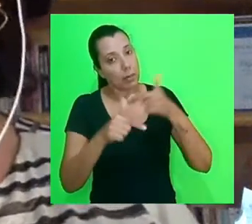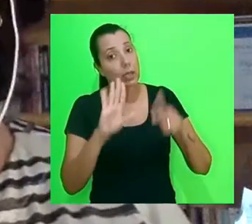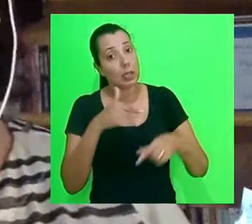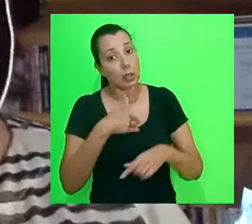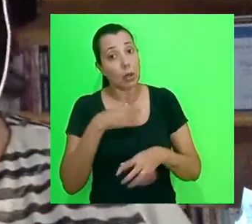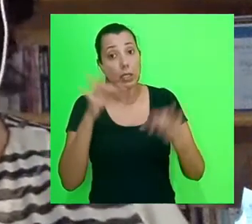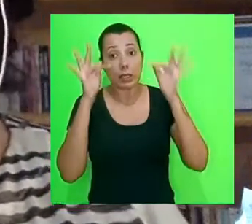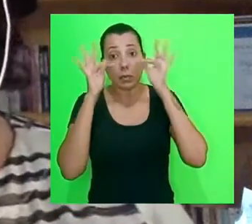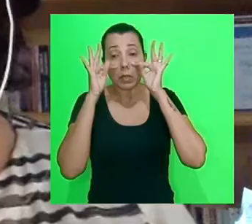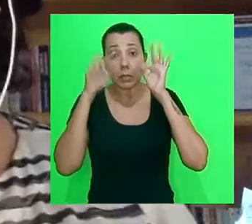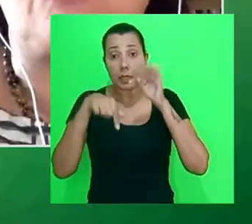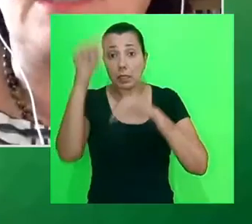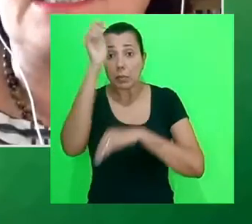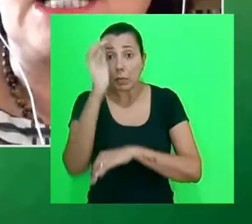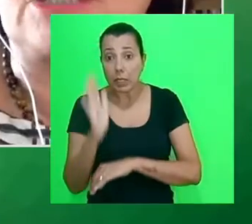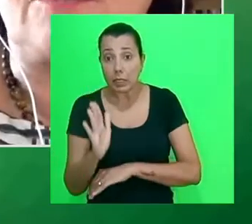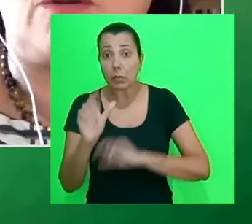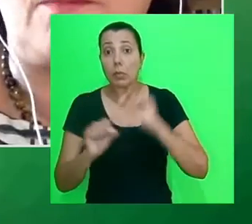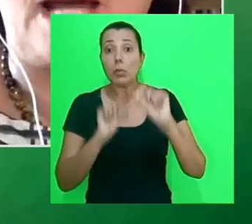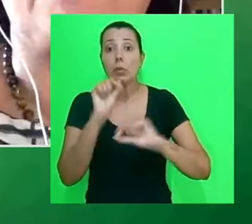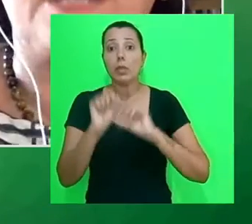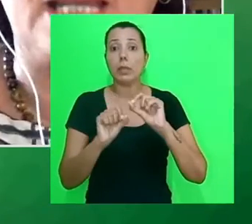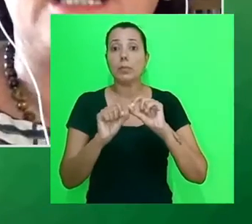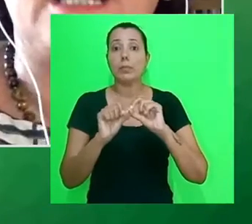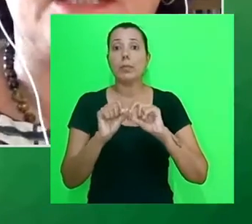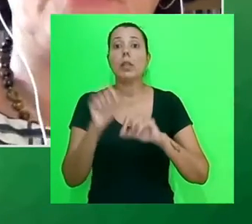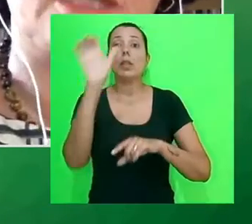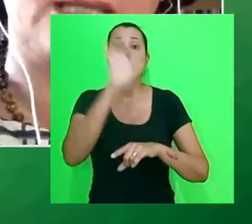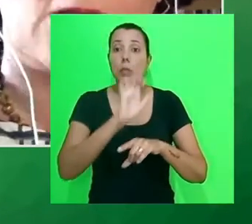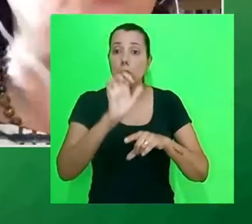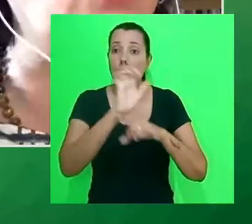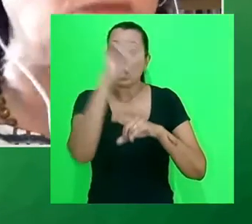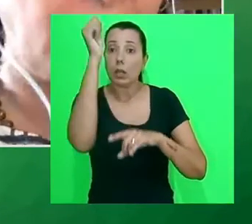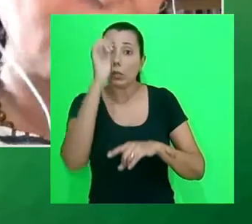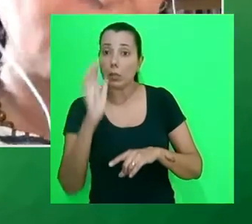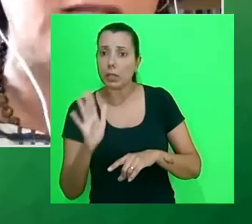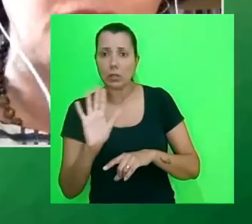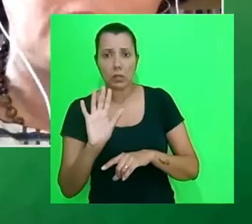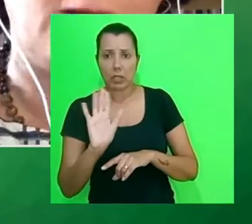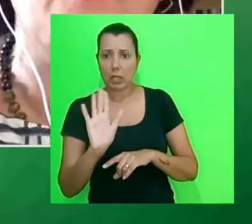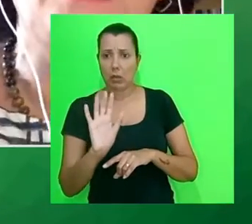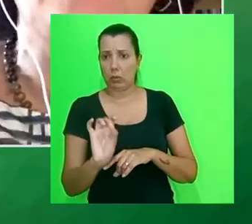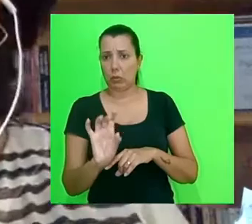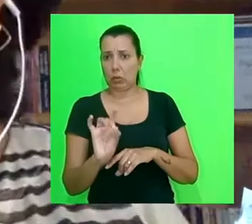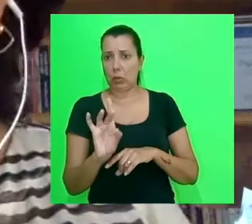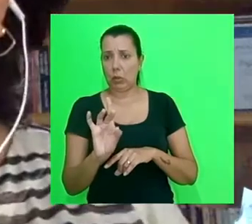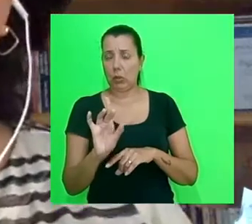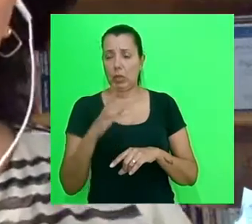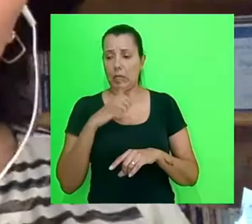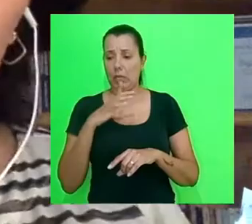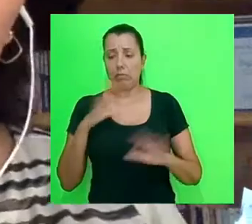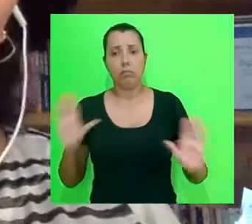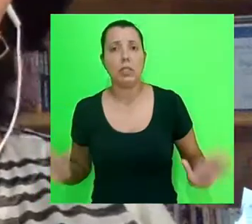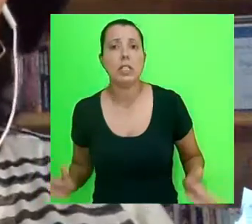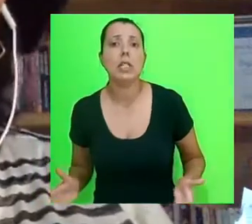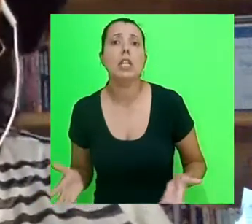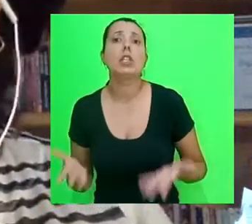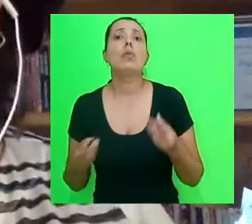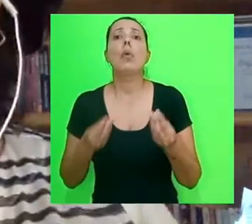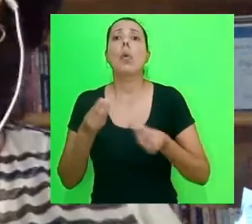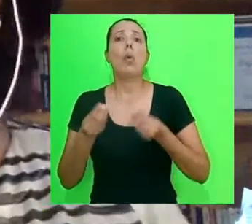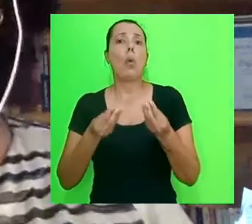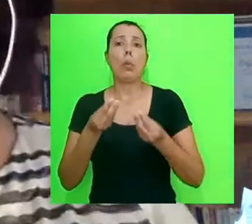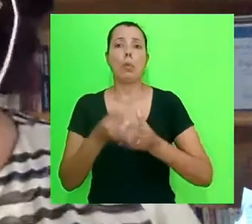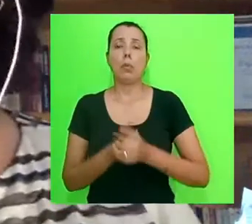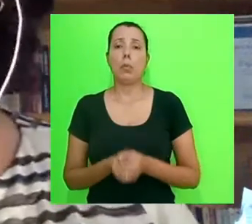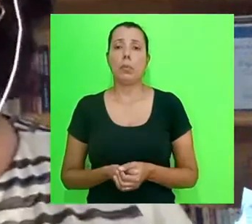primeira vista. Essa iniciativa foi uma iniciativa tomada pela Câmara Federal, pelo Congresso Nacional, que aprovou a renda para as